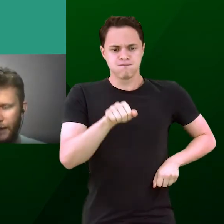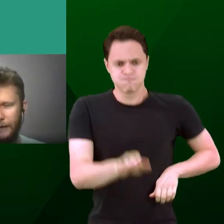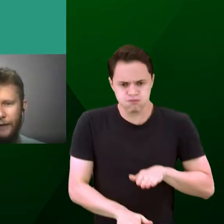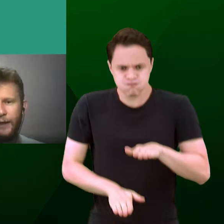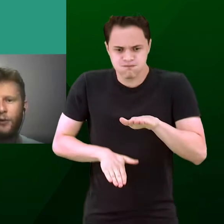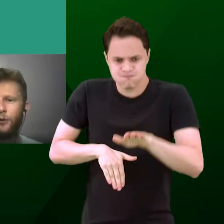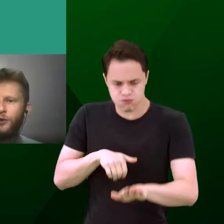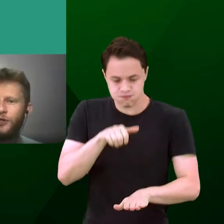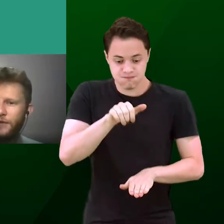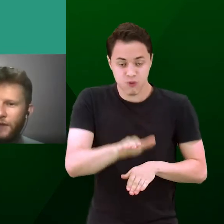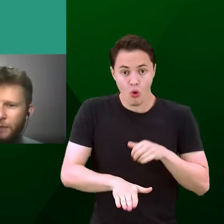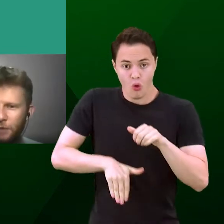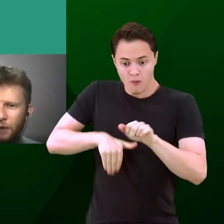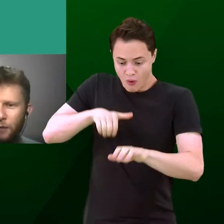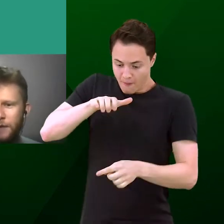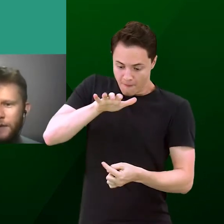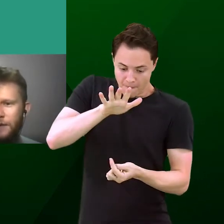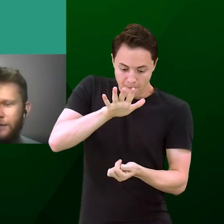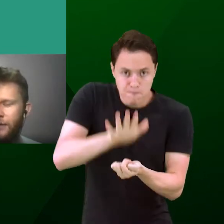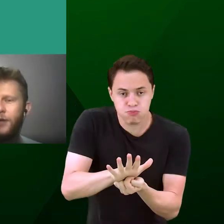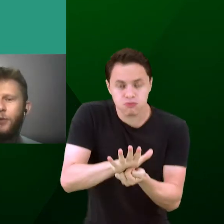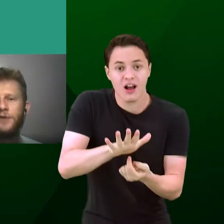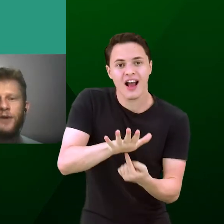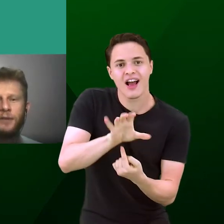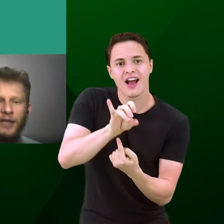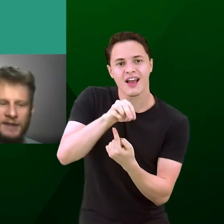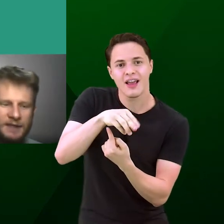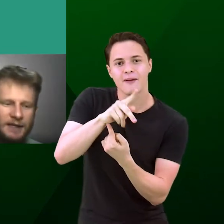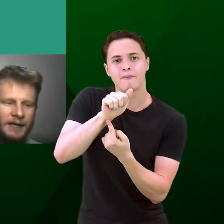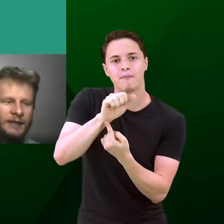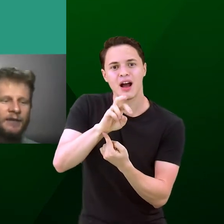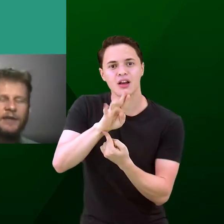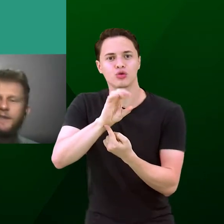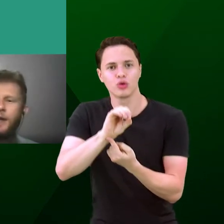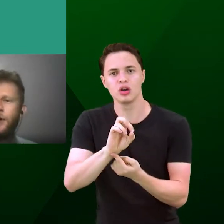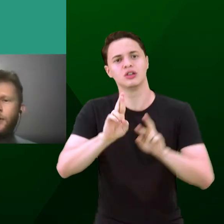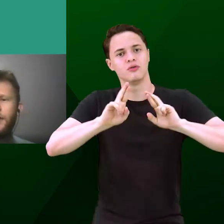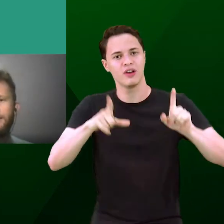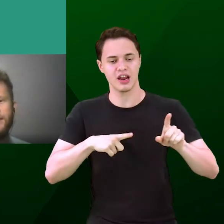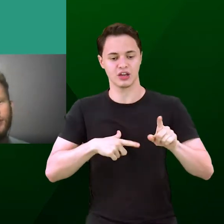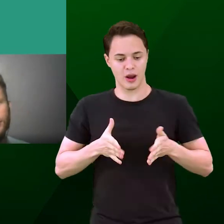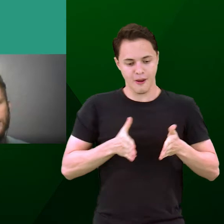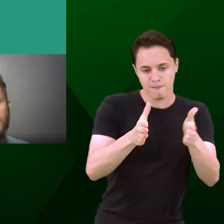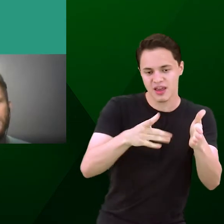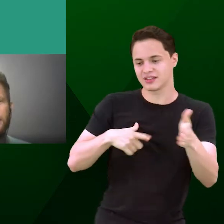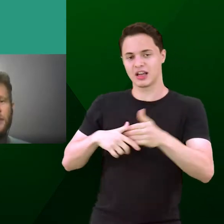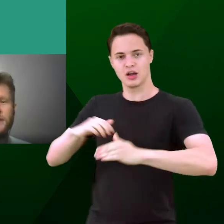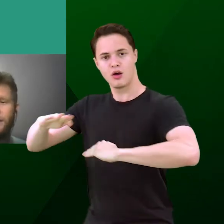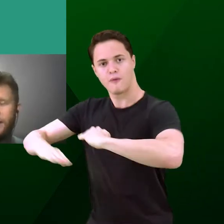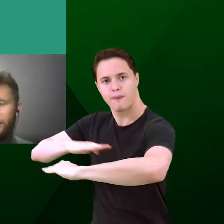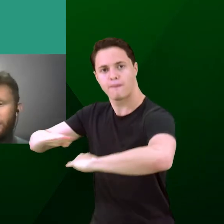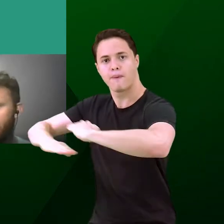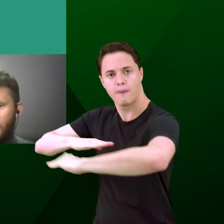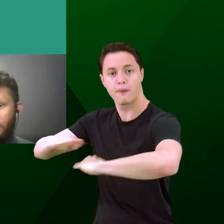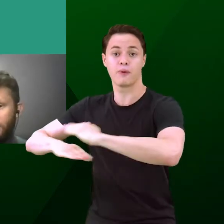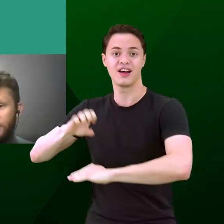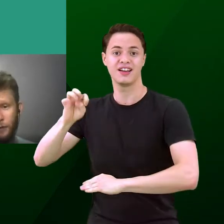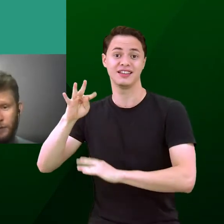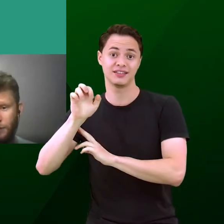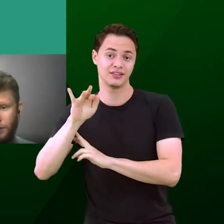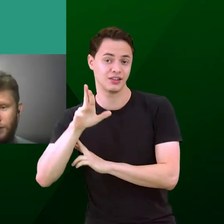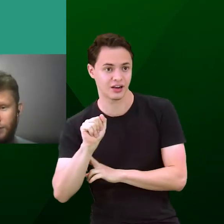imagem também, estamos num ano olímpico, né? Então a corrida como condicionamento cardiovascular, ela está presente em